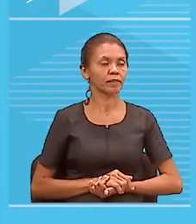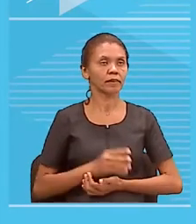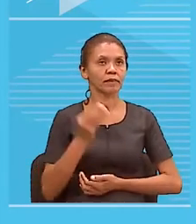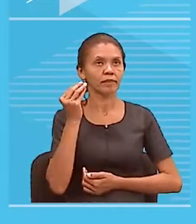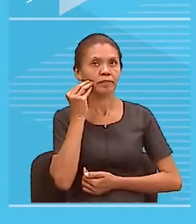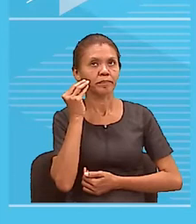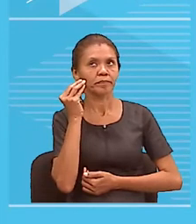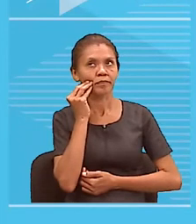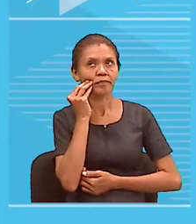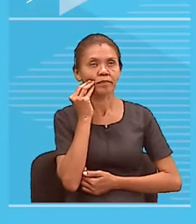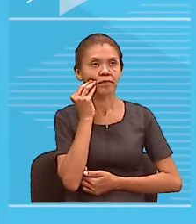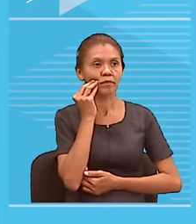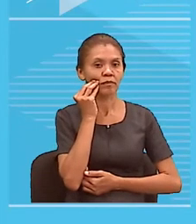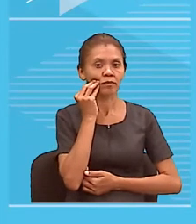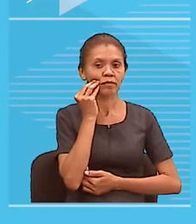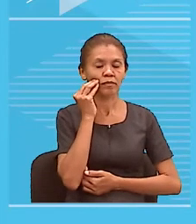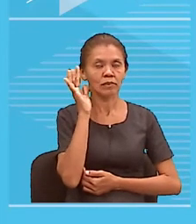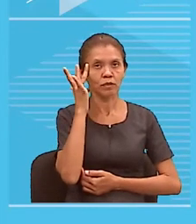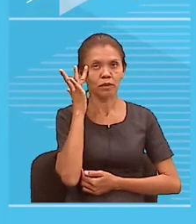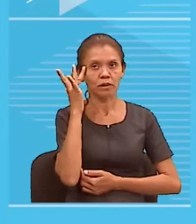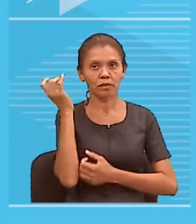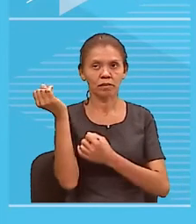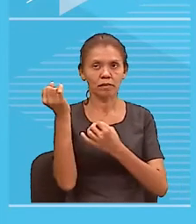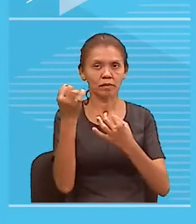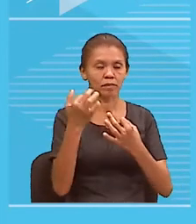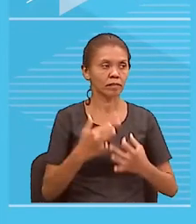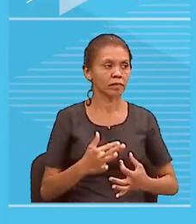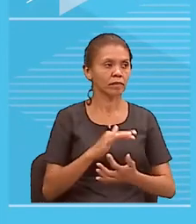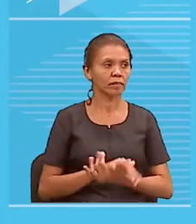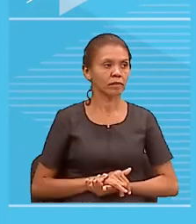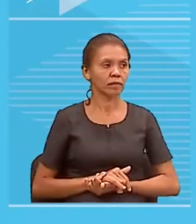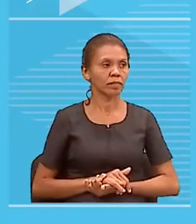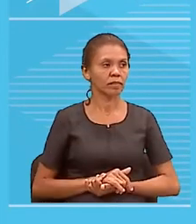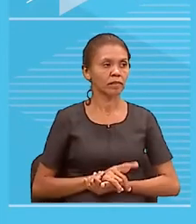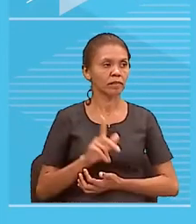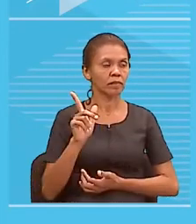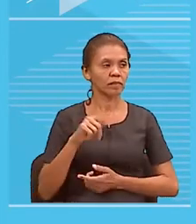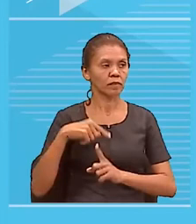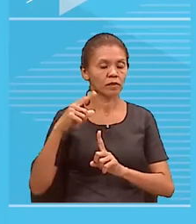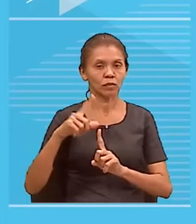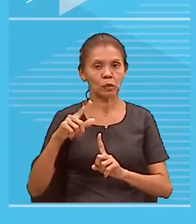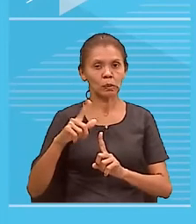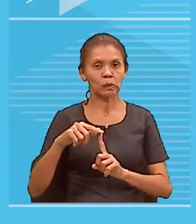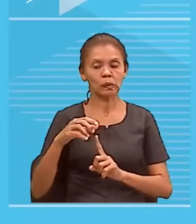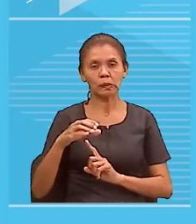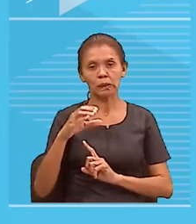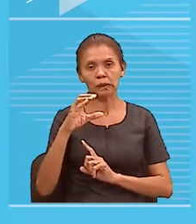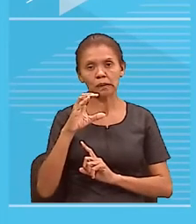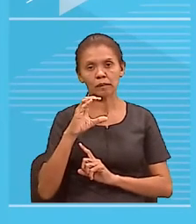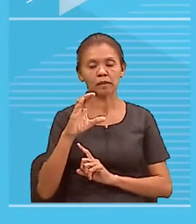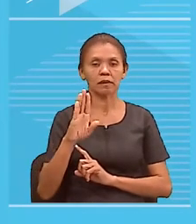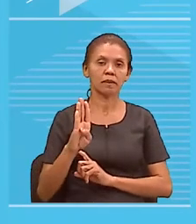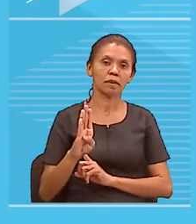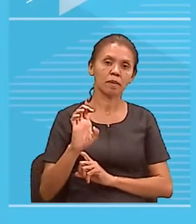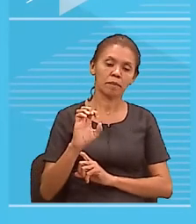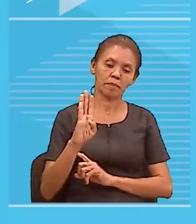por exemplo eu acho que eu já comentei isso com vocês para ver bebidas que são batizadas nessa bebidas falsificadas